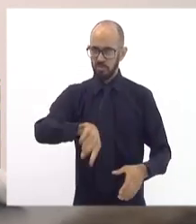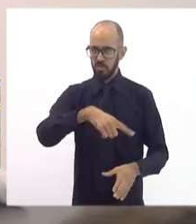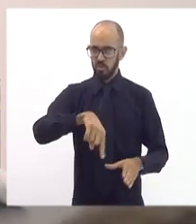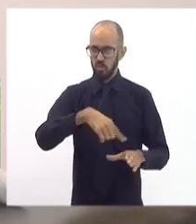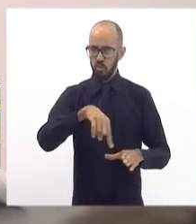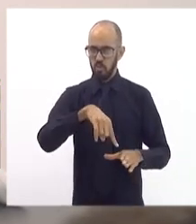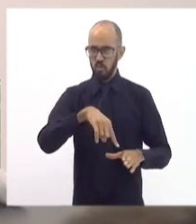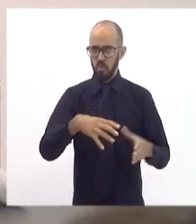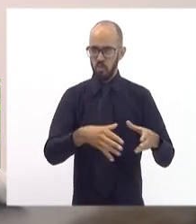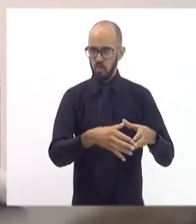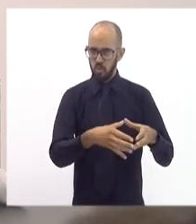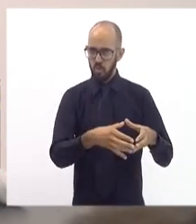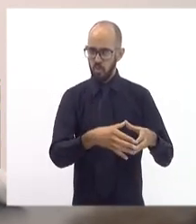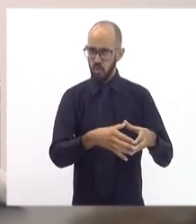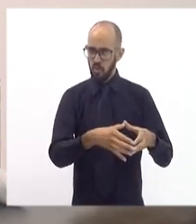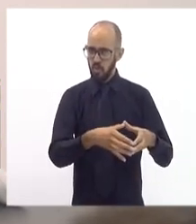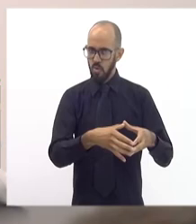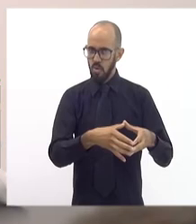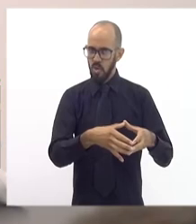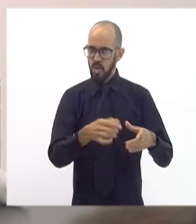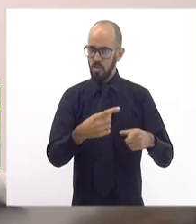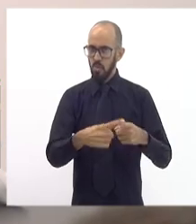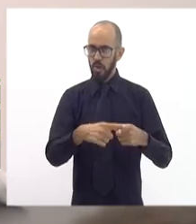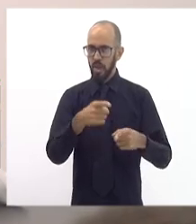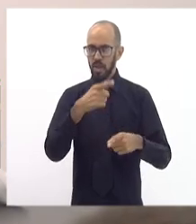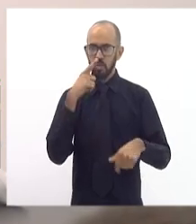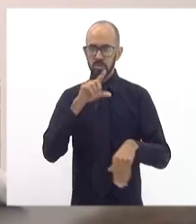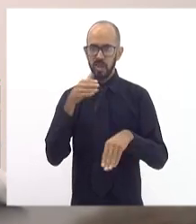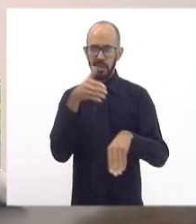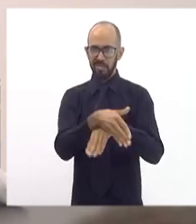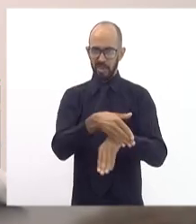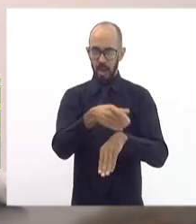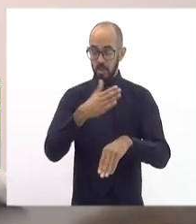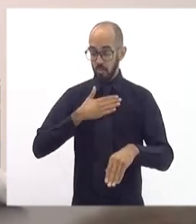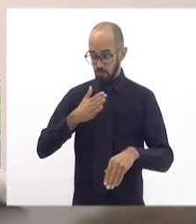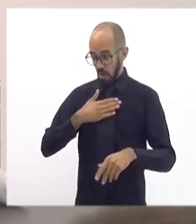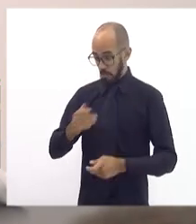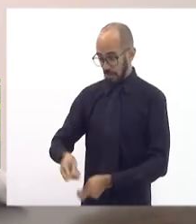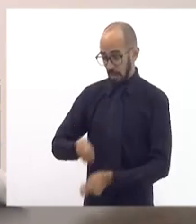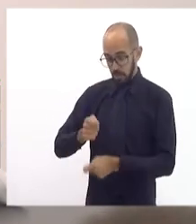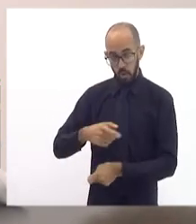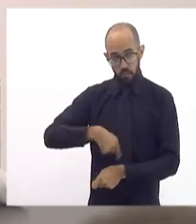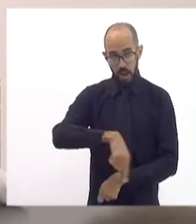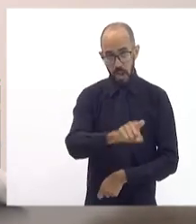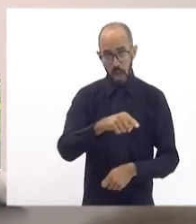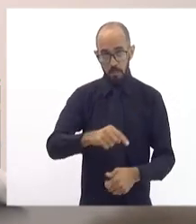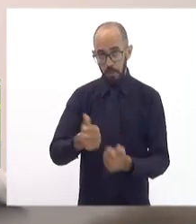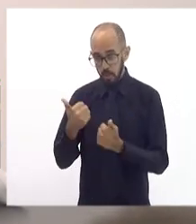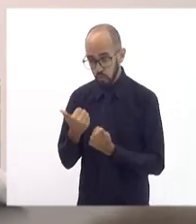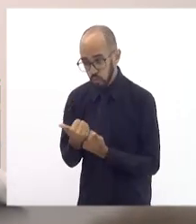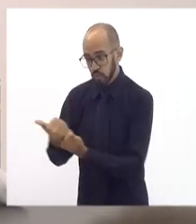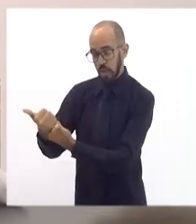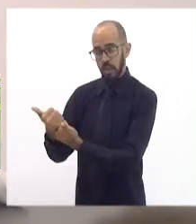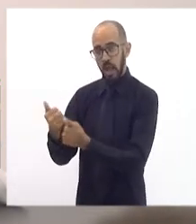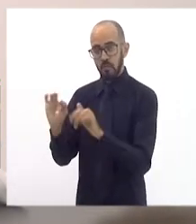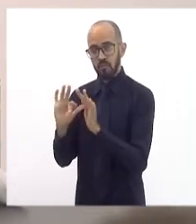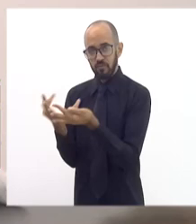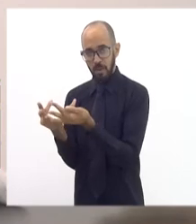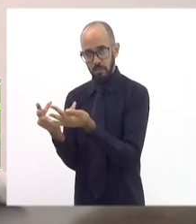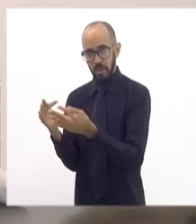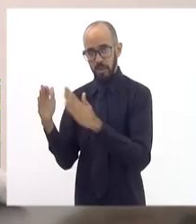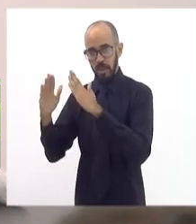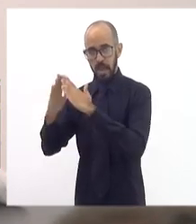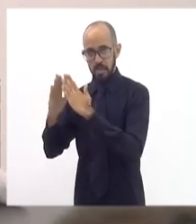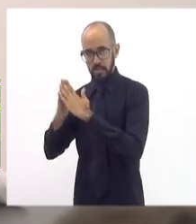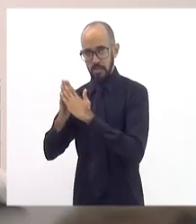chegar dentro da Bahia com tanta facilidade e o meu pescador que vai de lá vai para só para tirar o sustento para levar o seu pão de cada